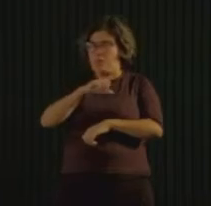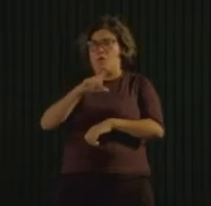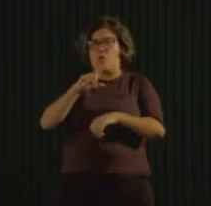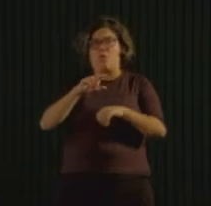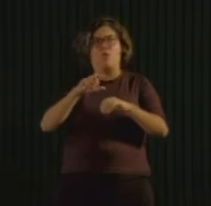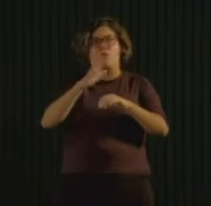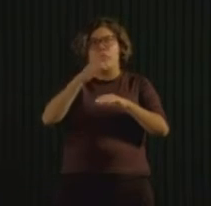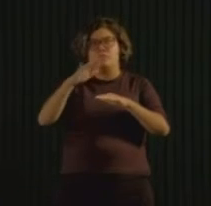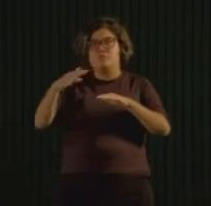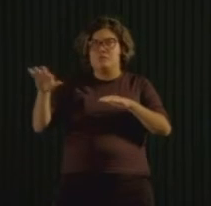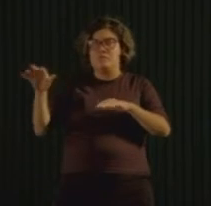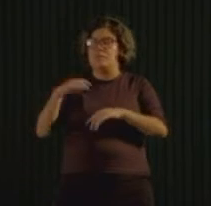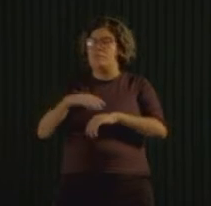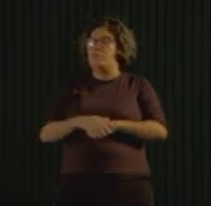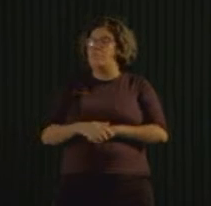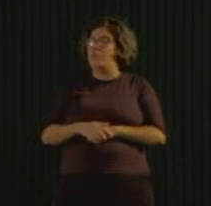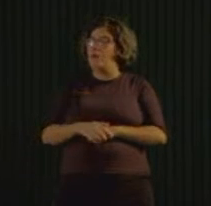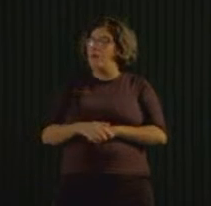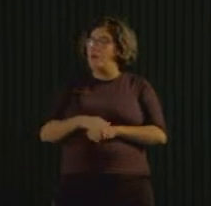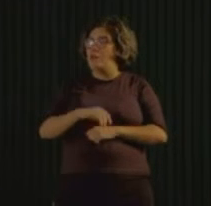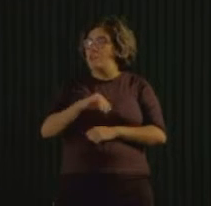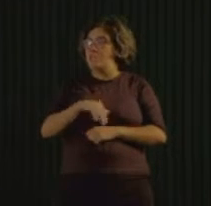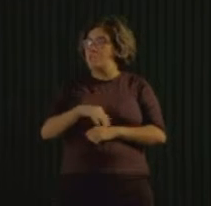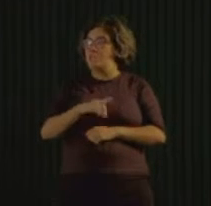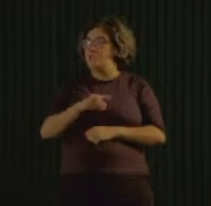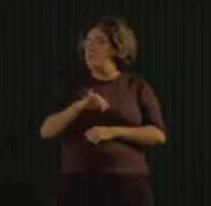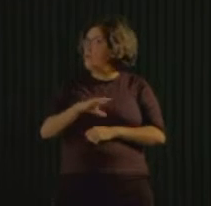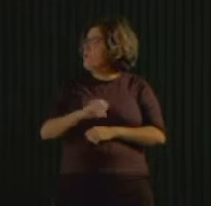aqui do Oceano Índico.